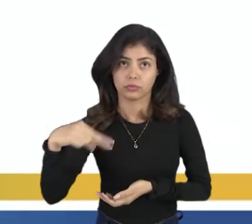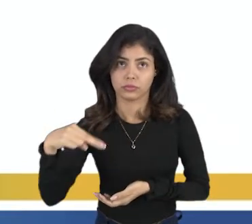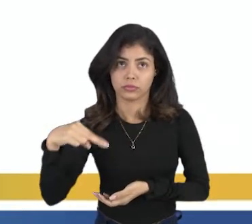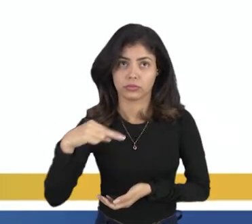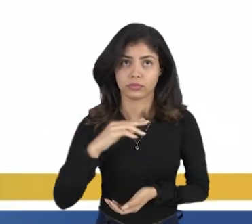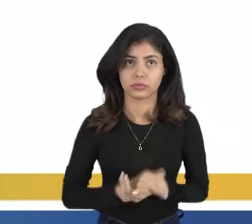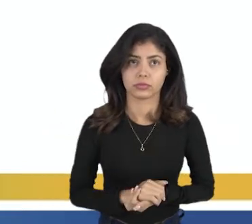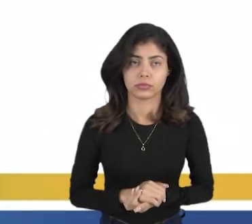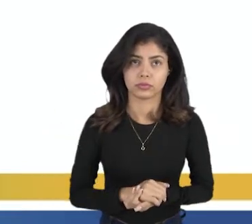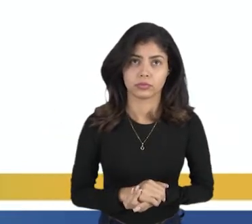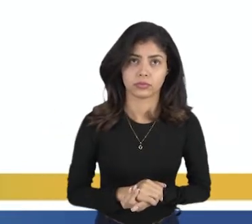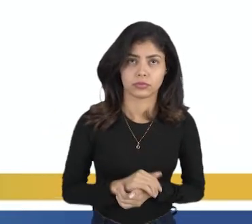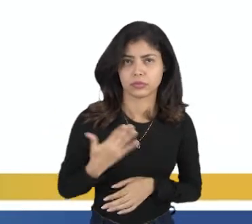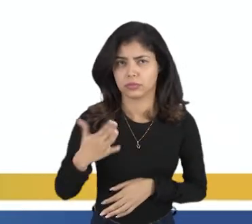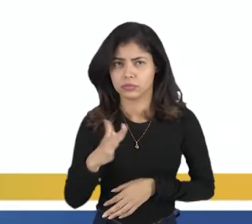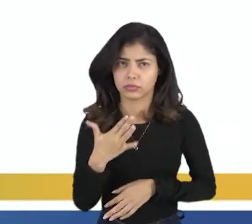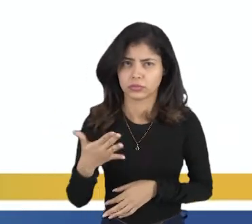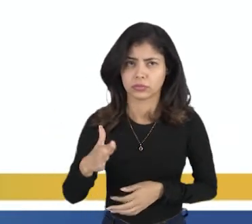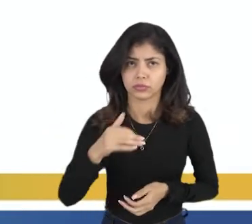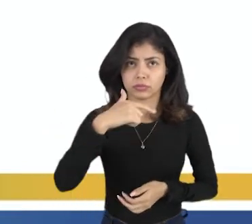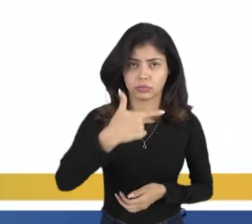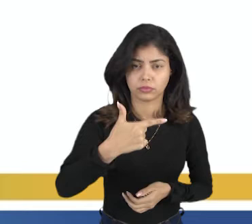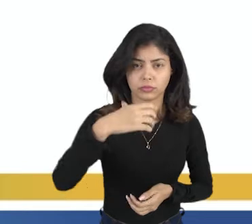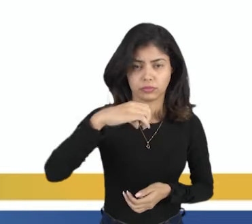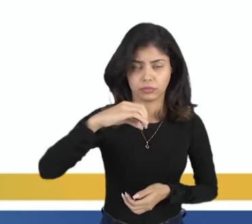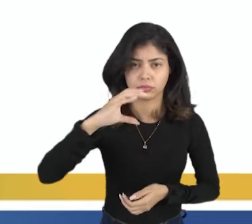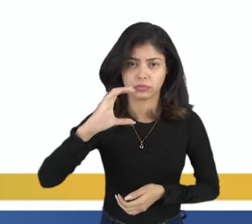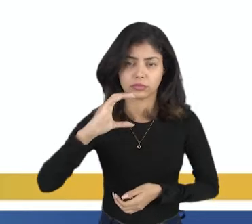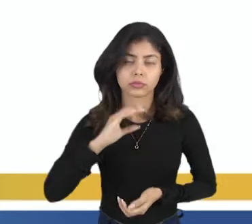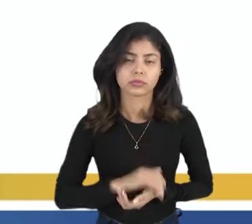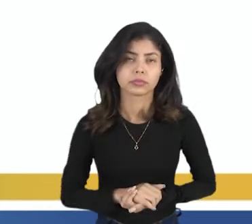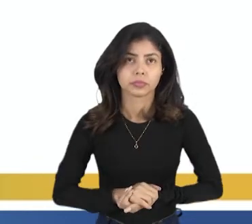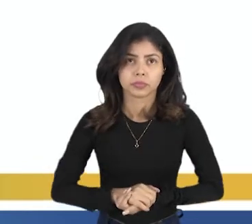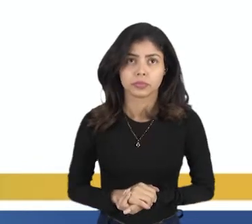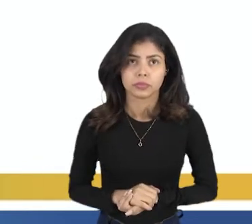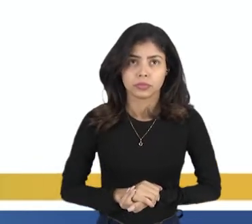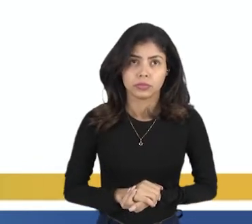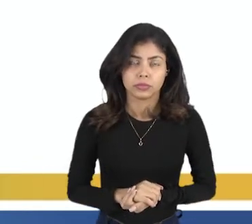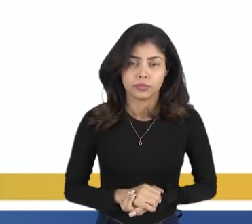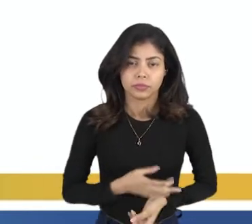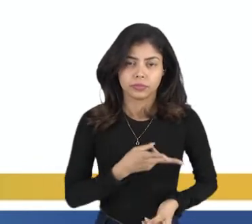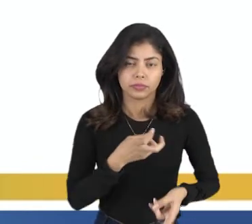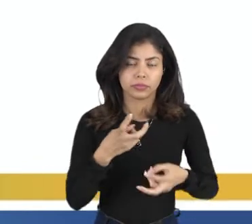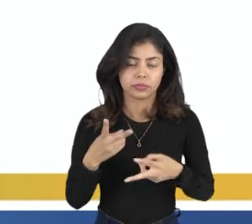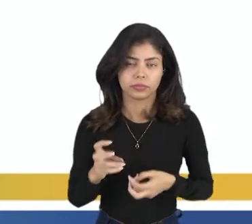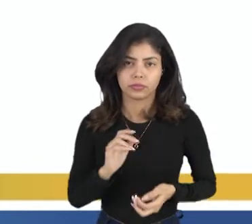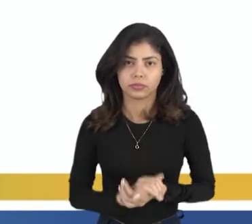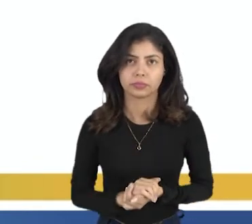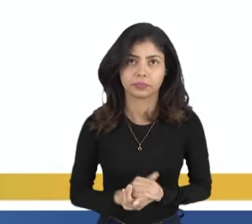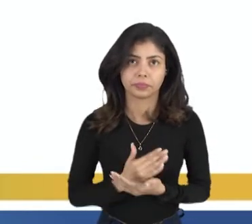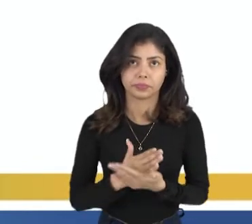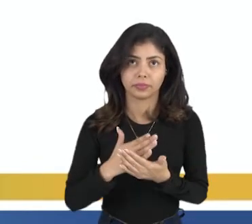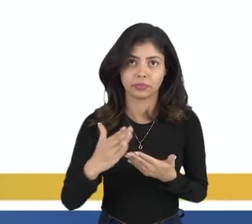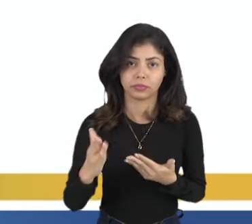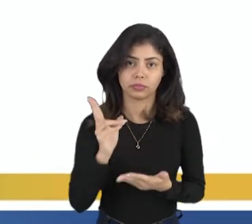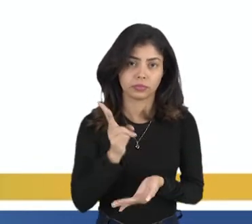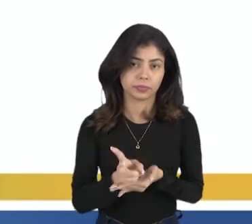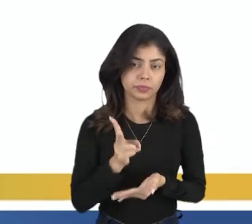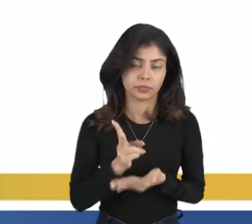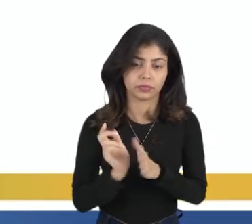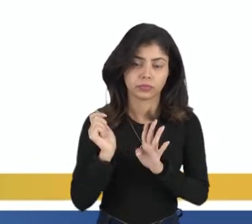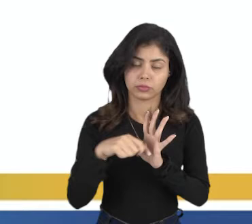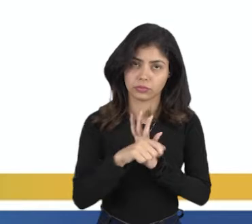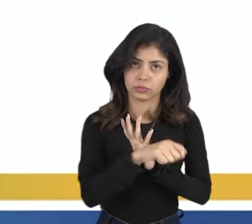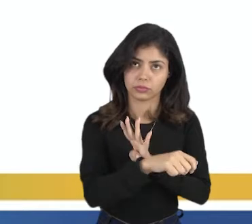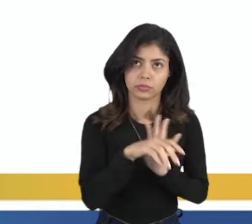certo? Com aproximadamente 29 graus Celsius, né? Percebam aí que as iniciais dos meses,